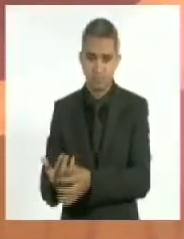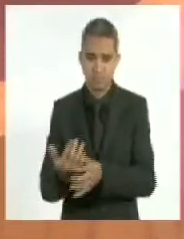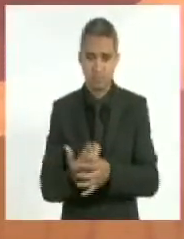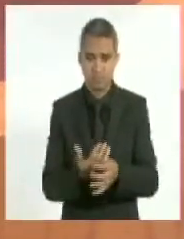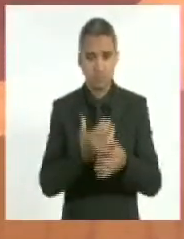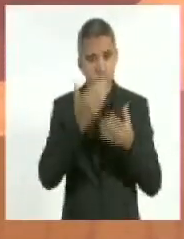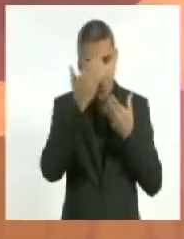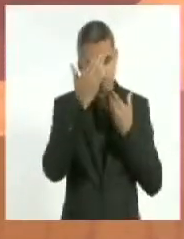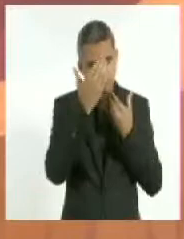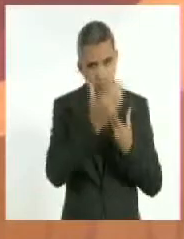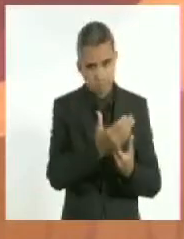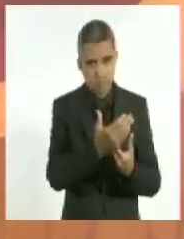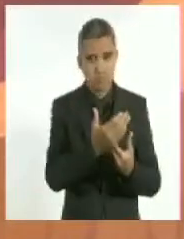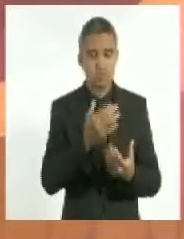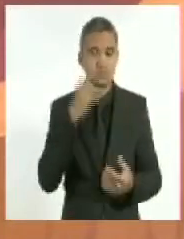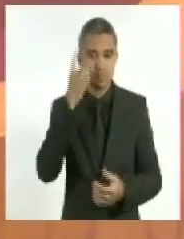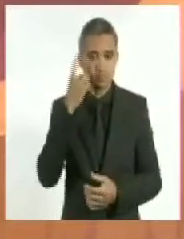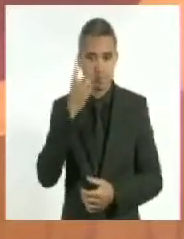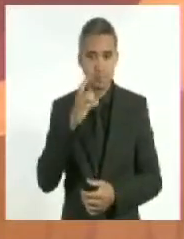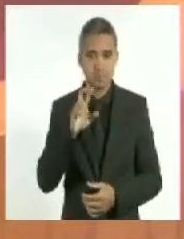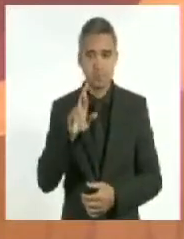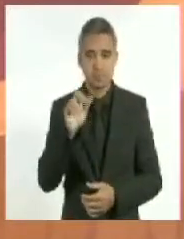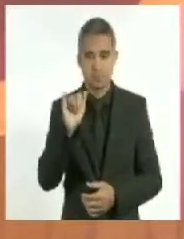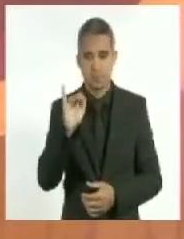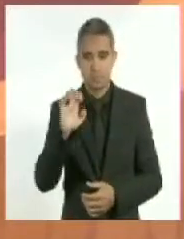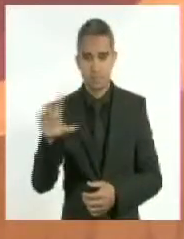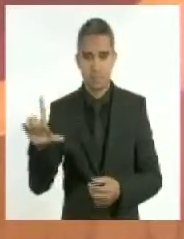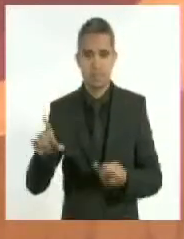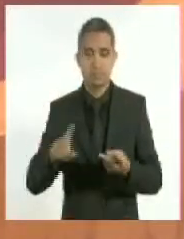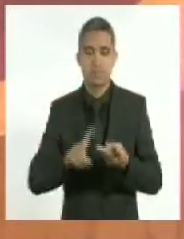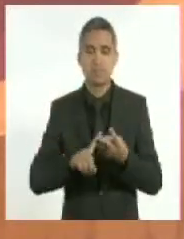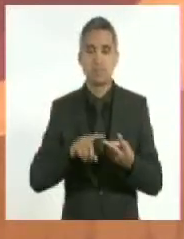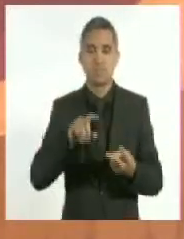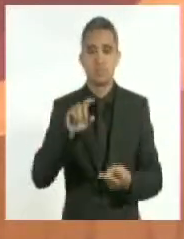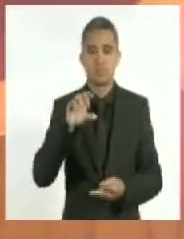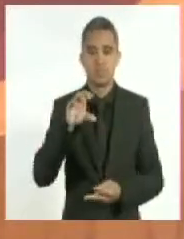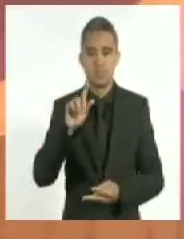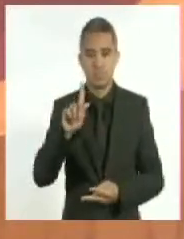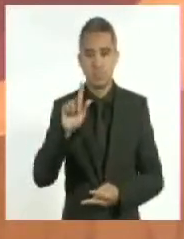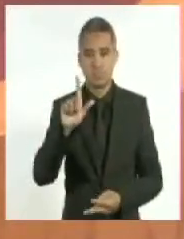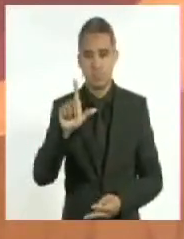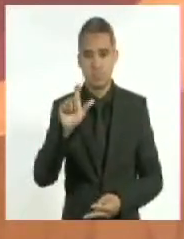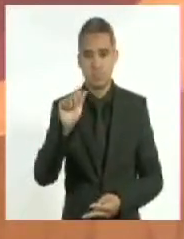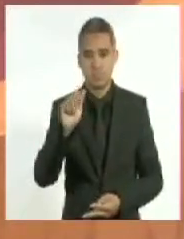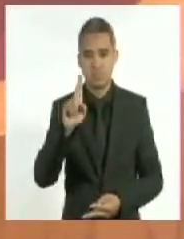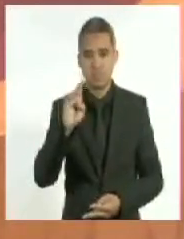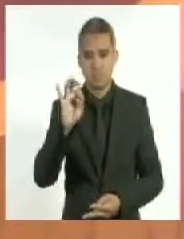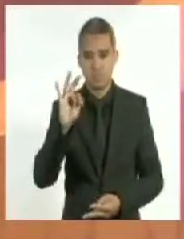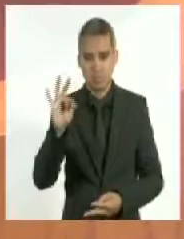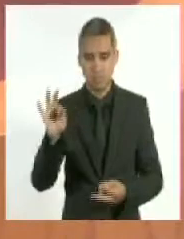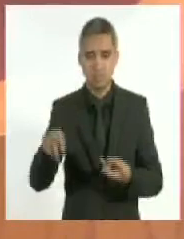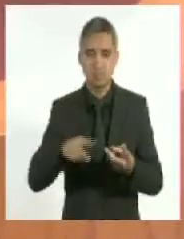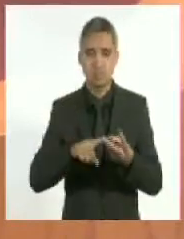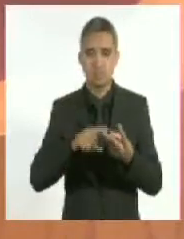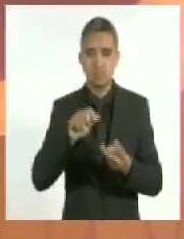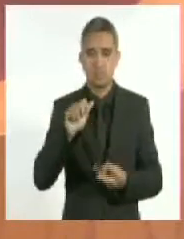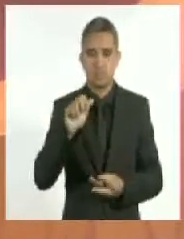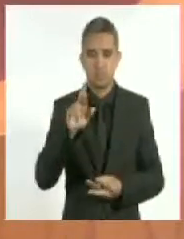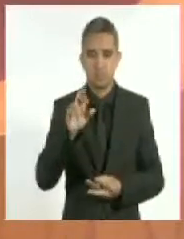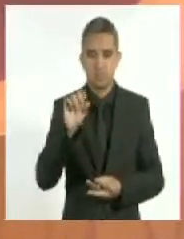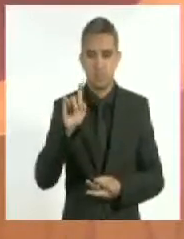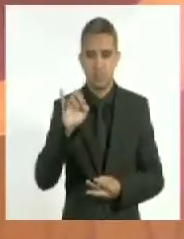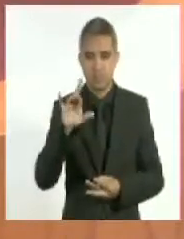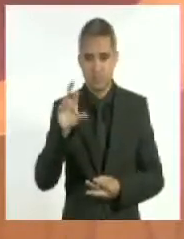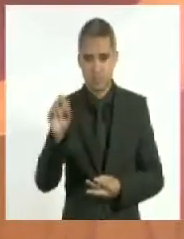do deputado Rafael Leitão, do deputado Glaubert, do deputado Rogério, que já se pronunciou a favor, é um apoio de peso. Queria